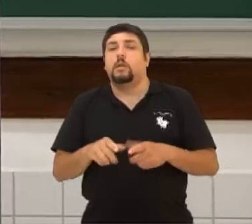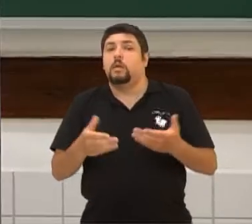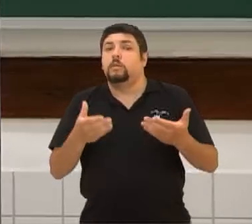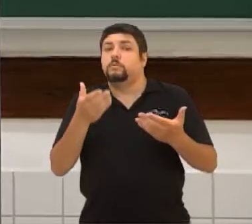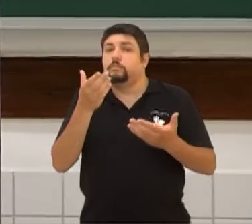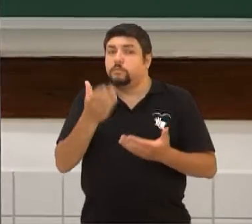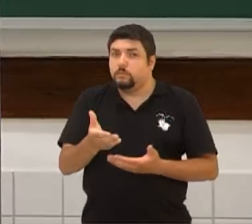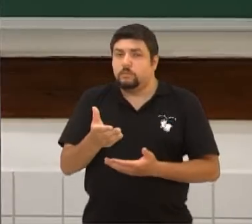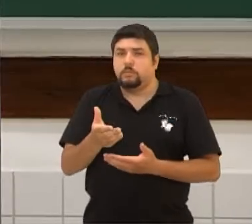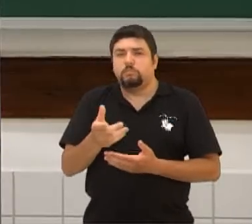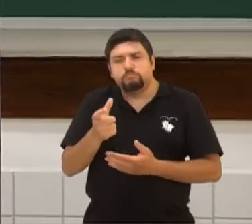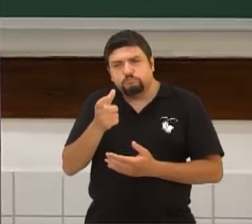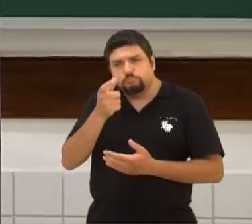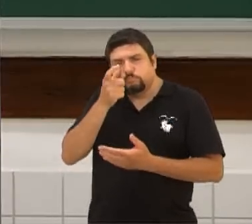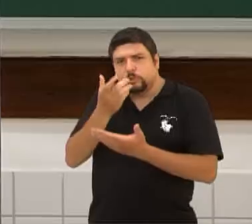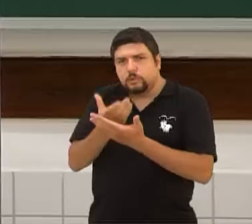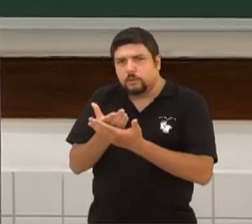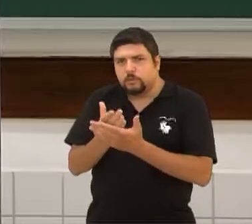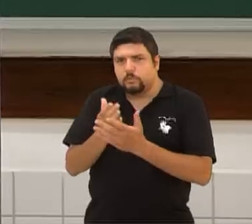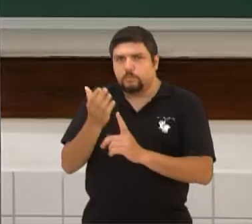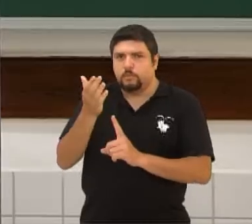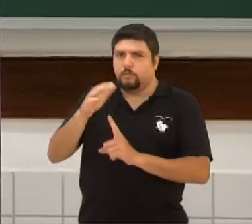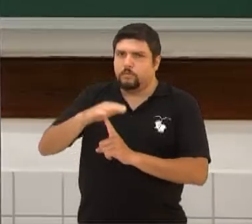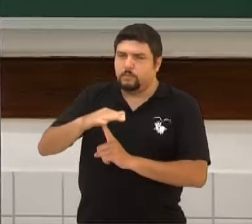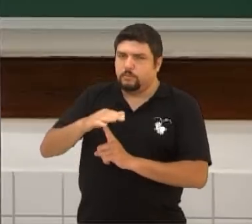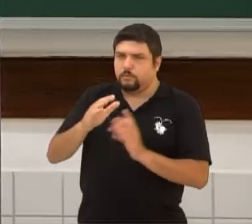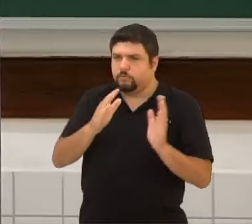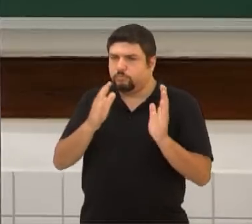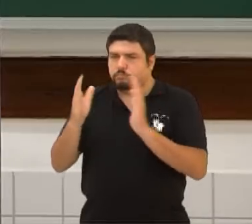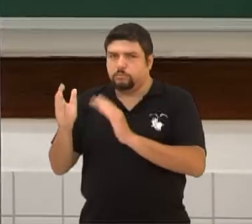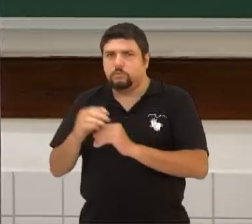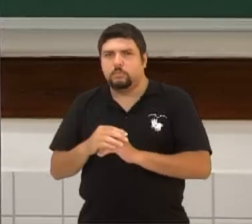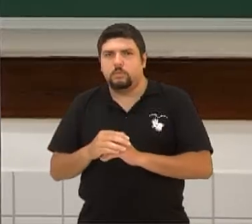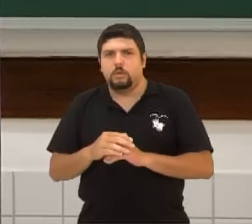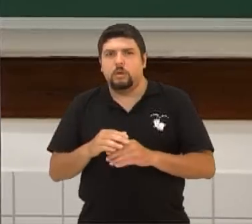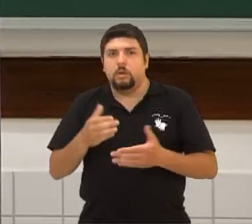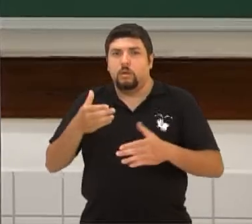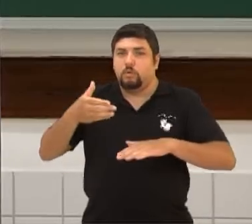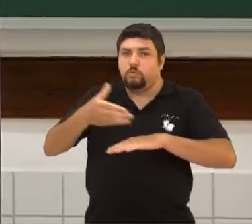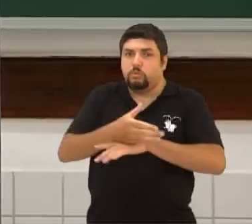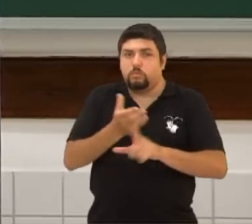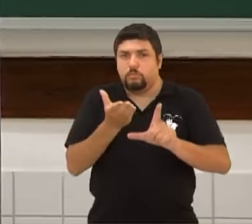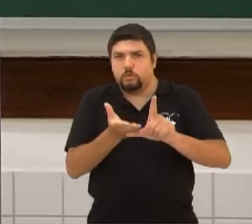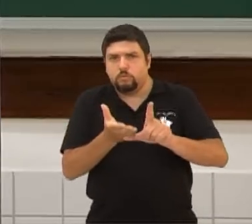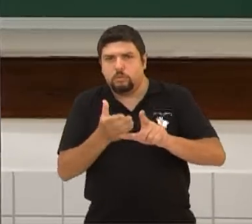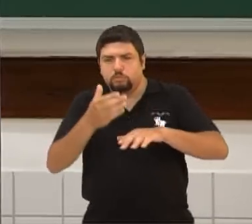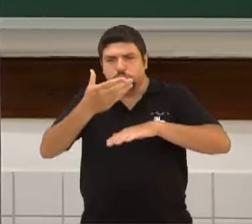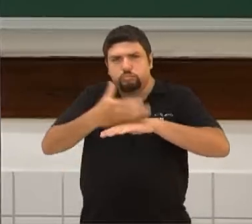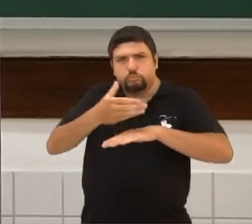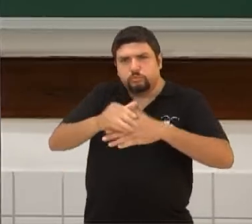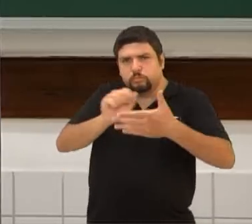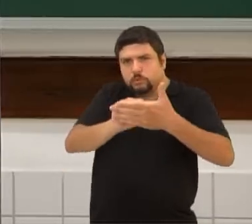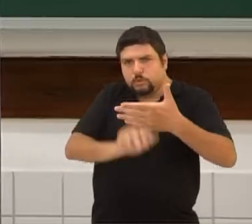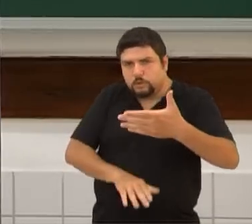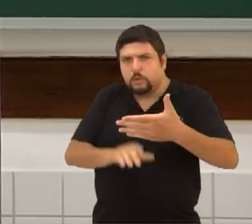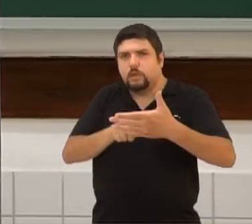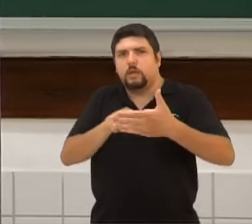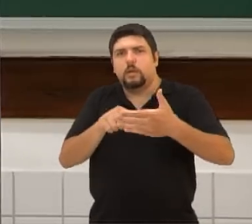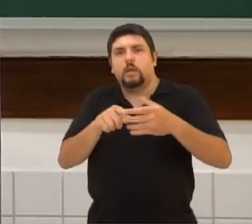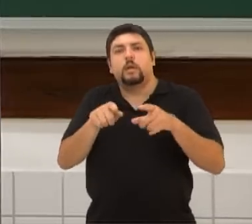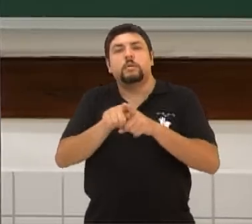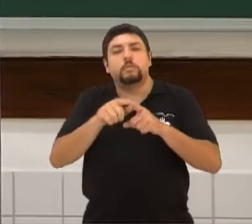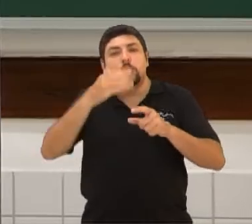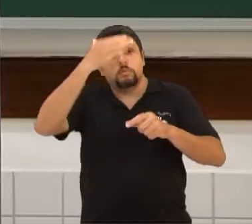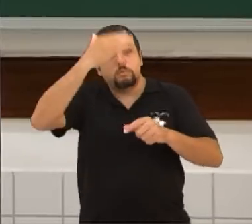Paraná. Segundo, acesse o Google Classroom, realize as atividades e teste os seus conhecimentos e comprove e confirme